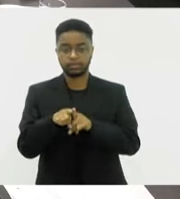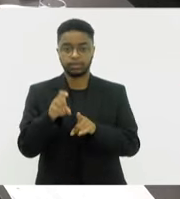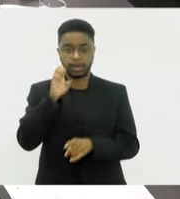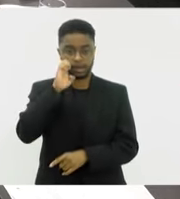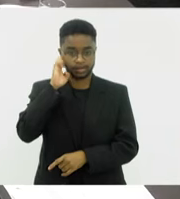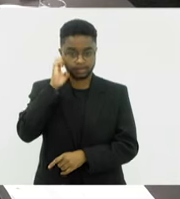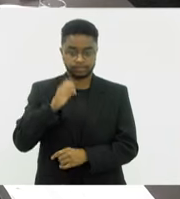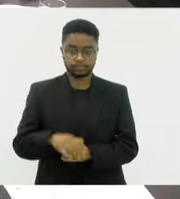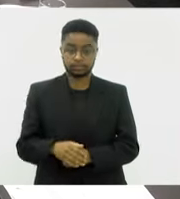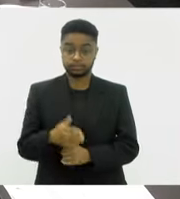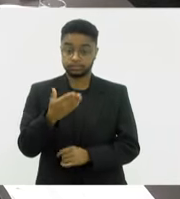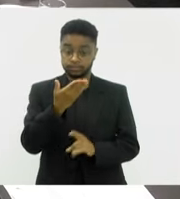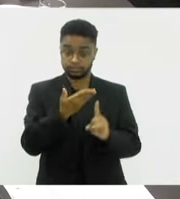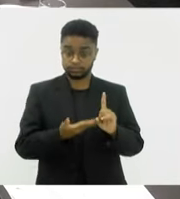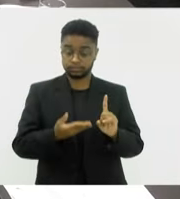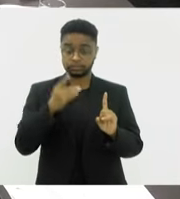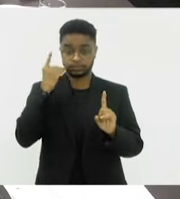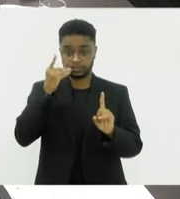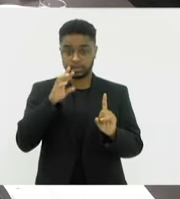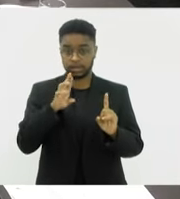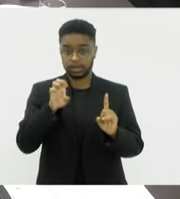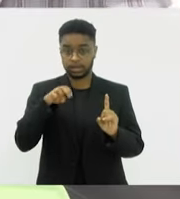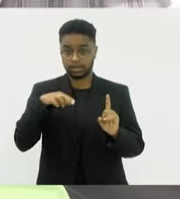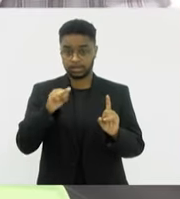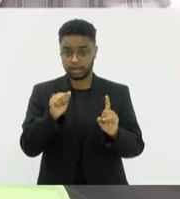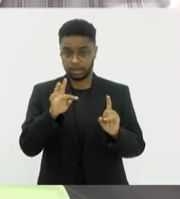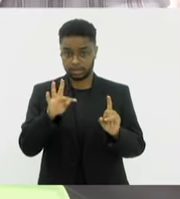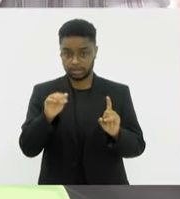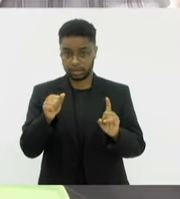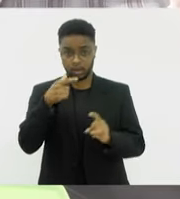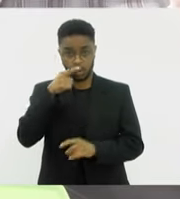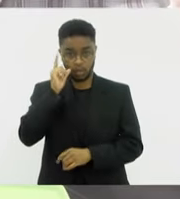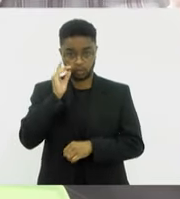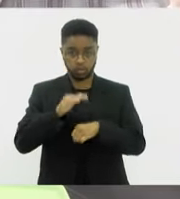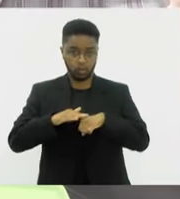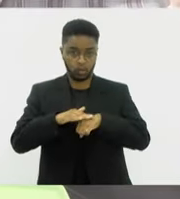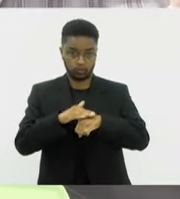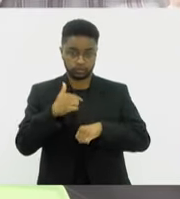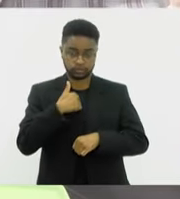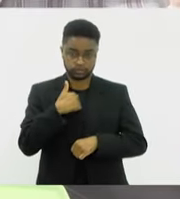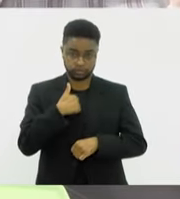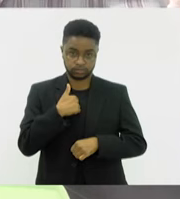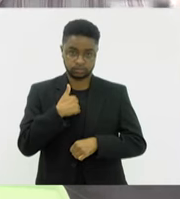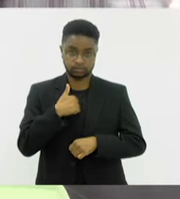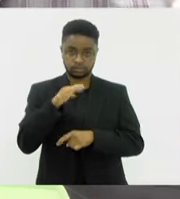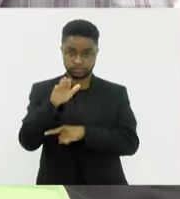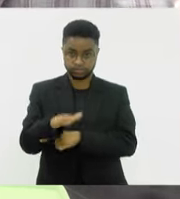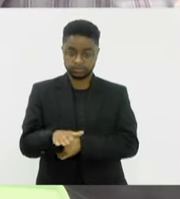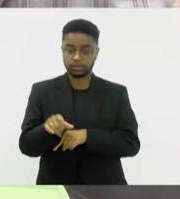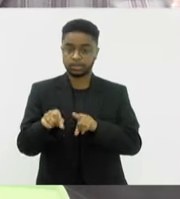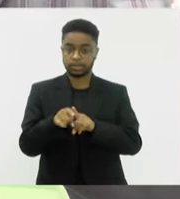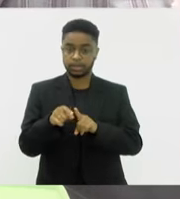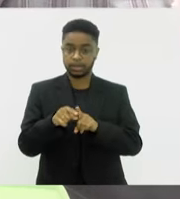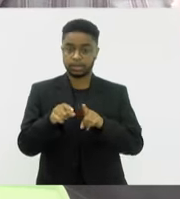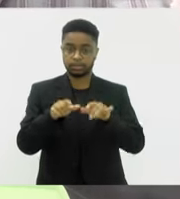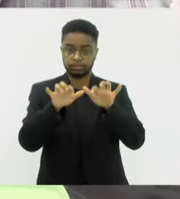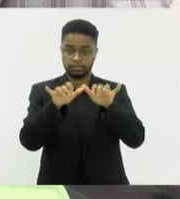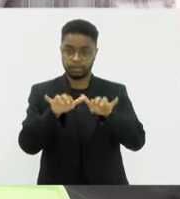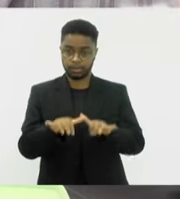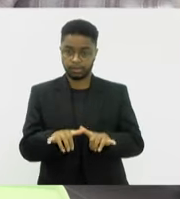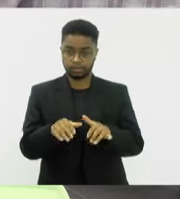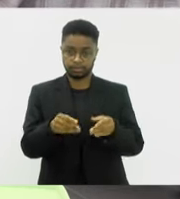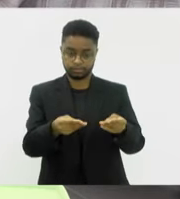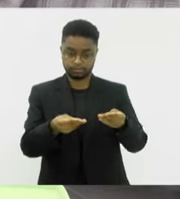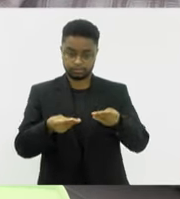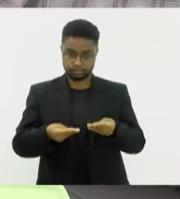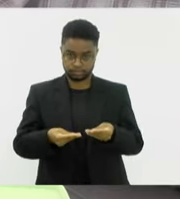A deputada Renata Souza falou comigo ontem, fim da tarde, e me mandou por escrito, viu, o deputado Luiz Paulo e o